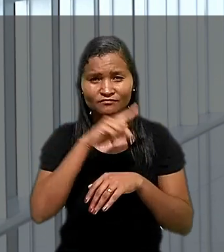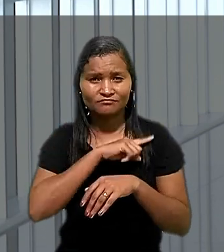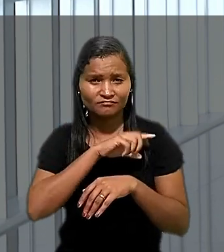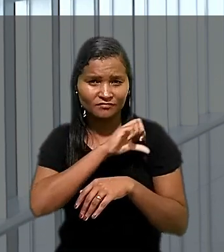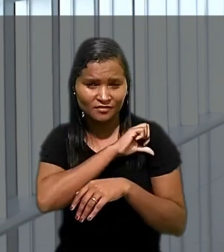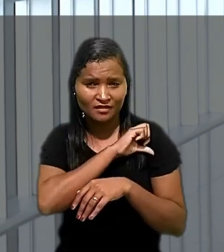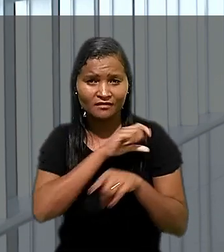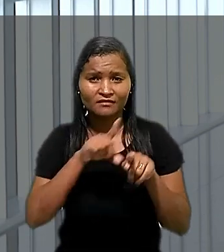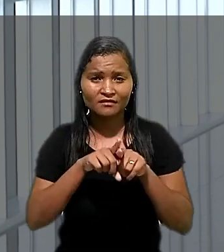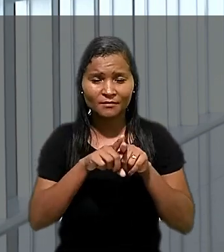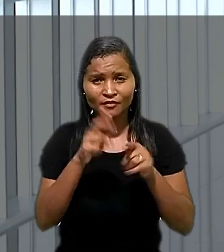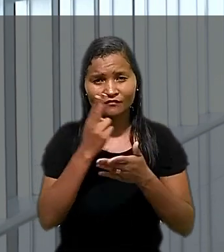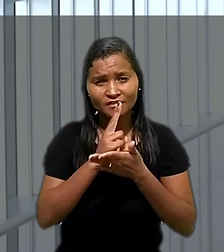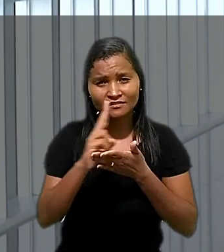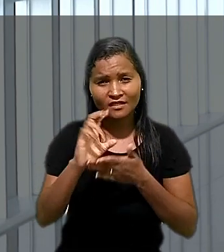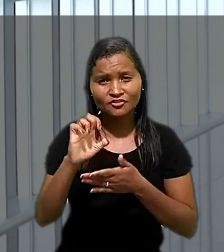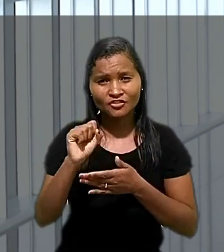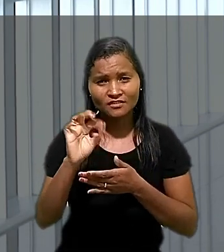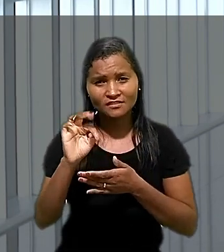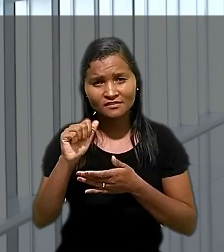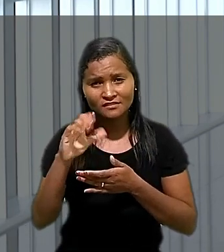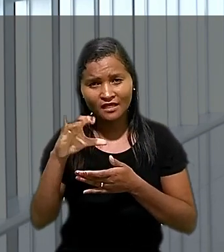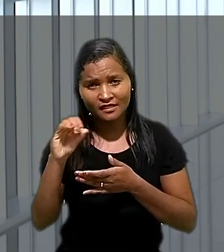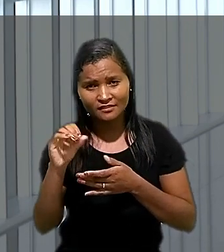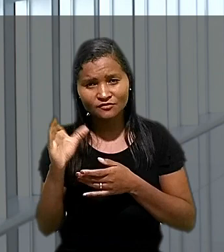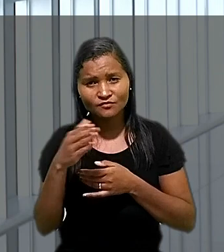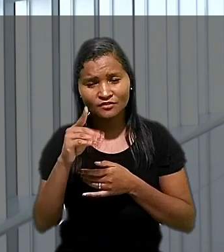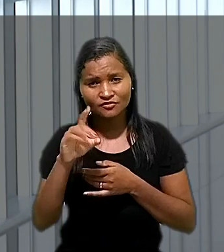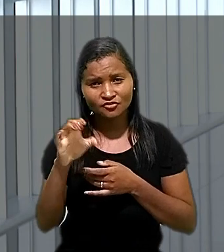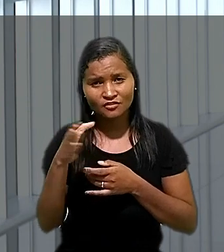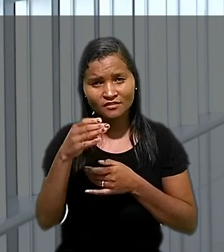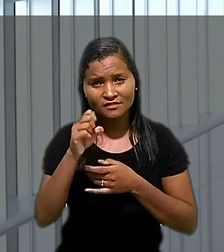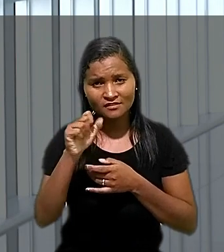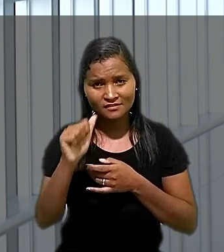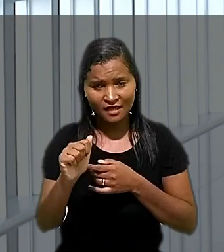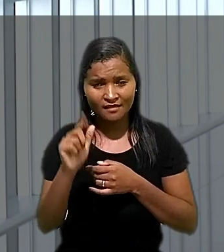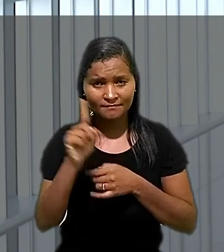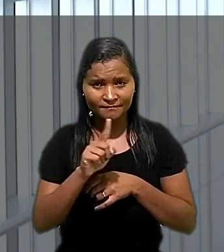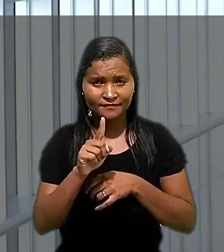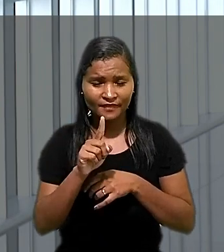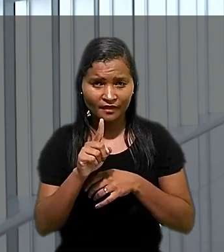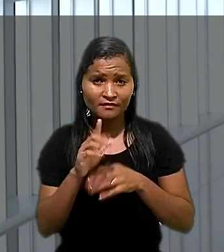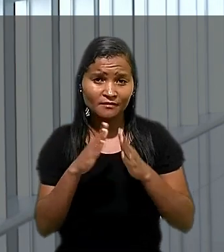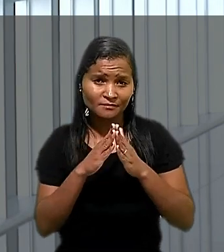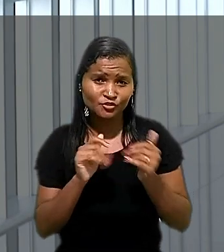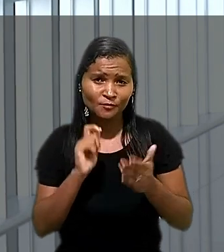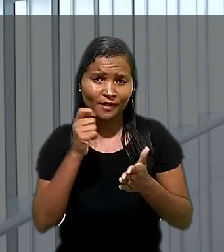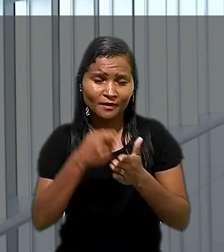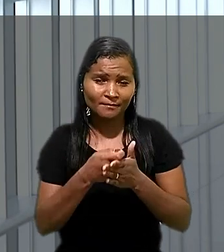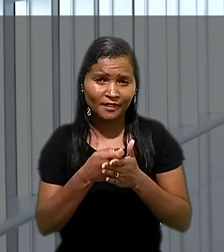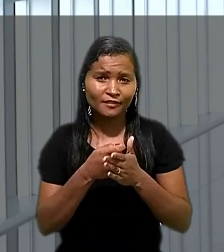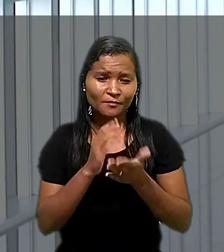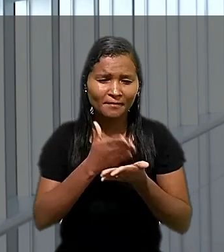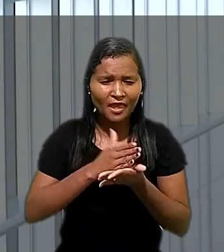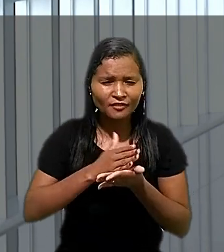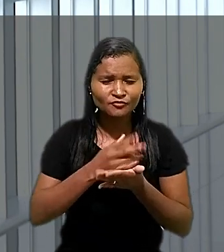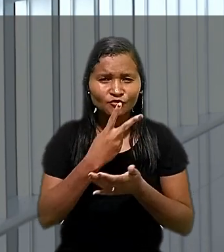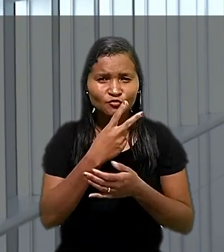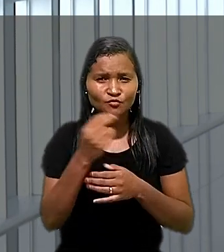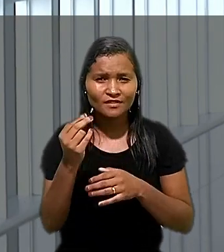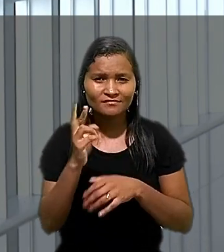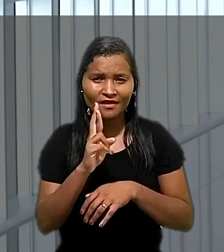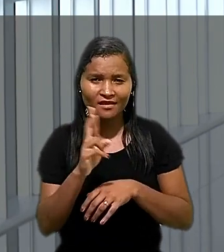Universidade Estácio de Sá, na capital paranaense. A entidade pedia o pagamento de indenização média de R$ 200 mensais. Para